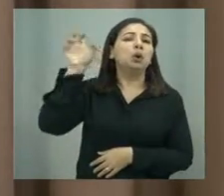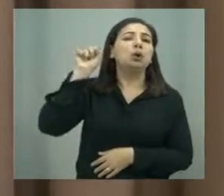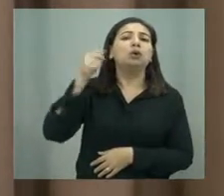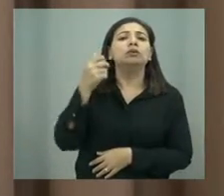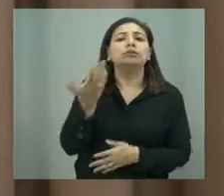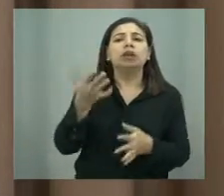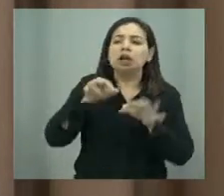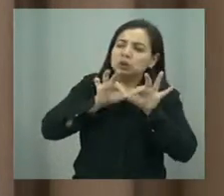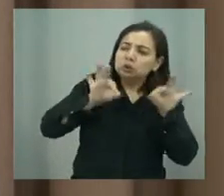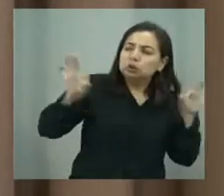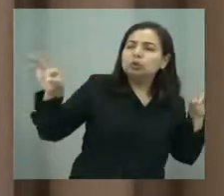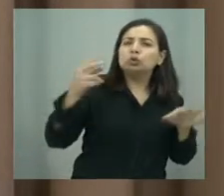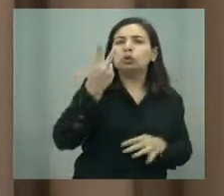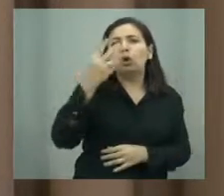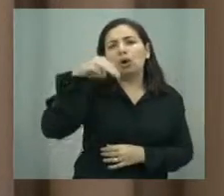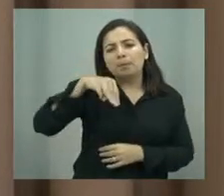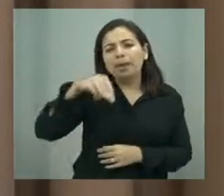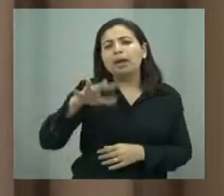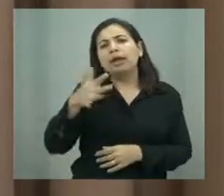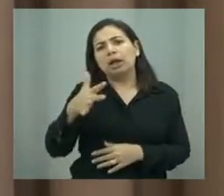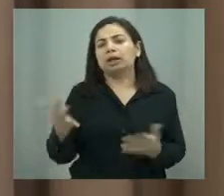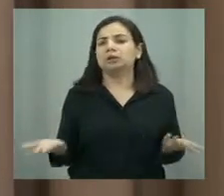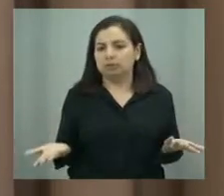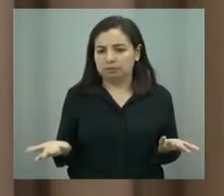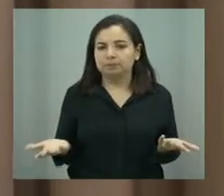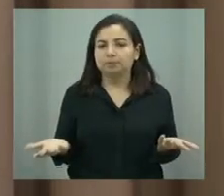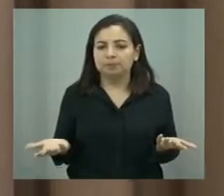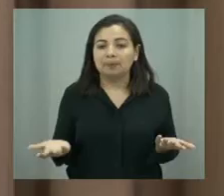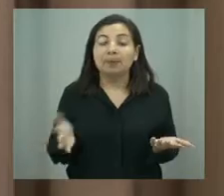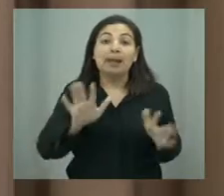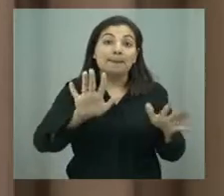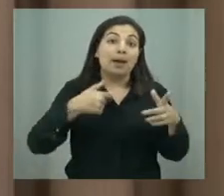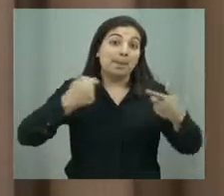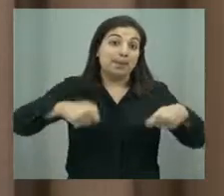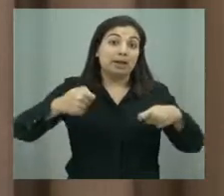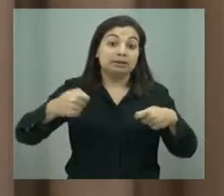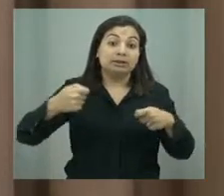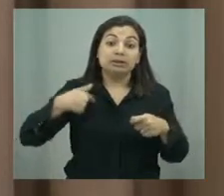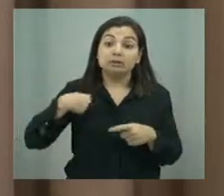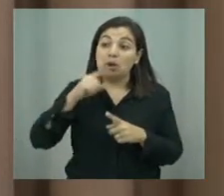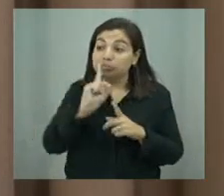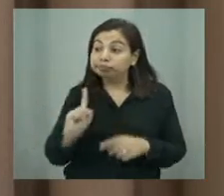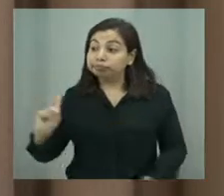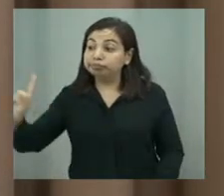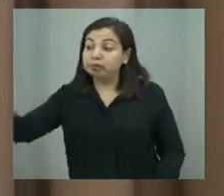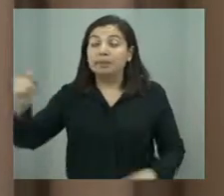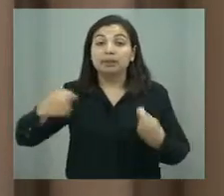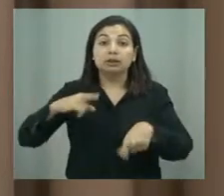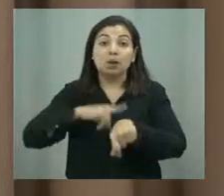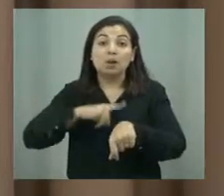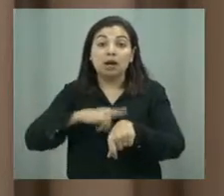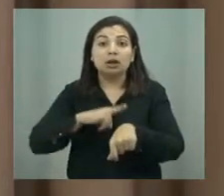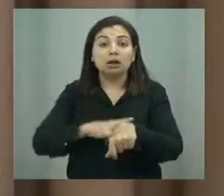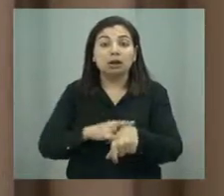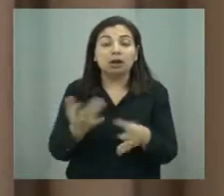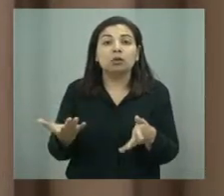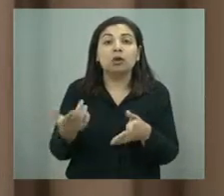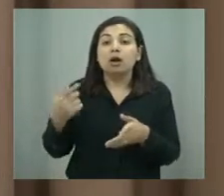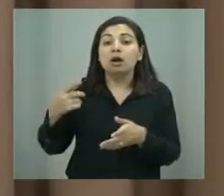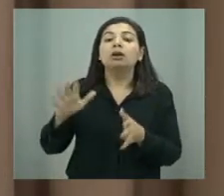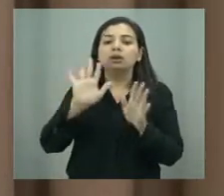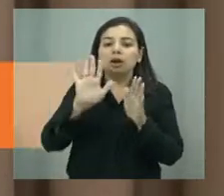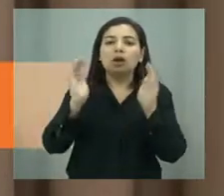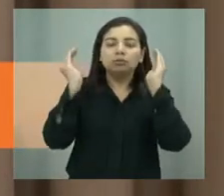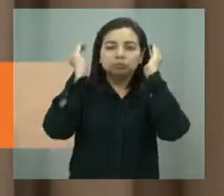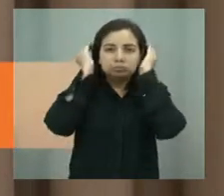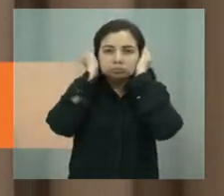2 metros. Se tiver que passar mas eu tenho que ir ao banheiro, tenho que passar perto da caixa de som. Então você faça